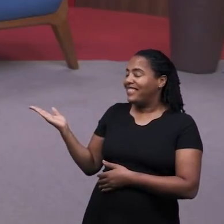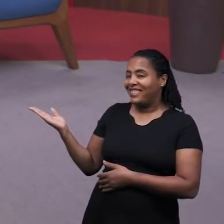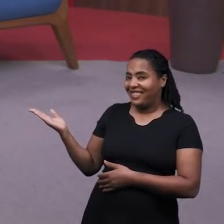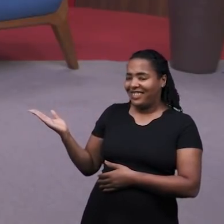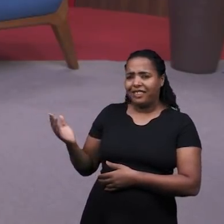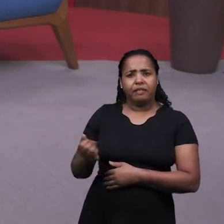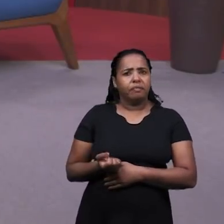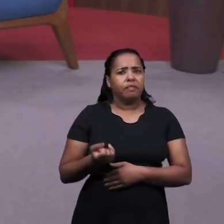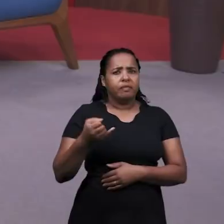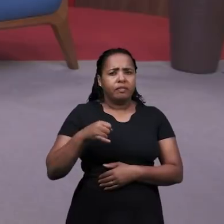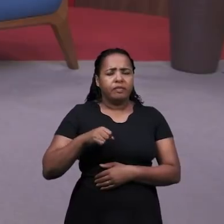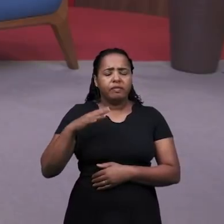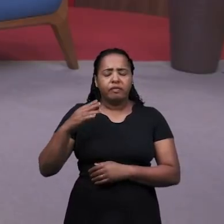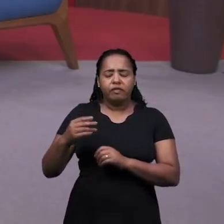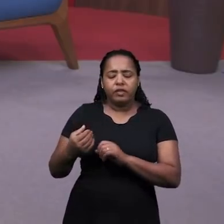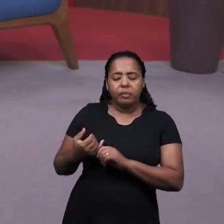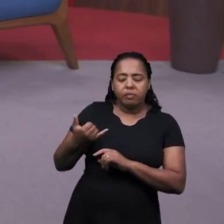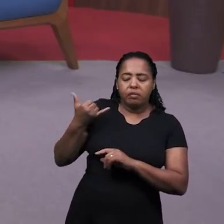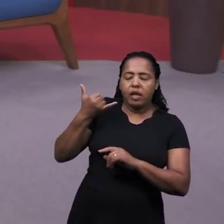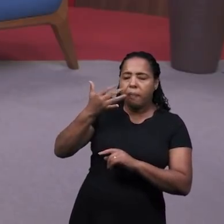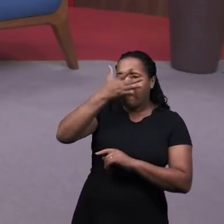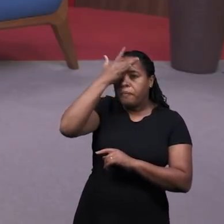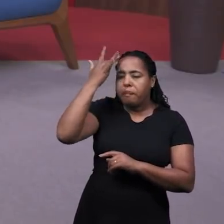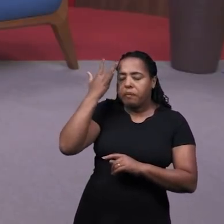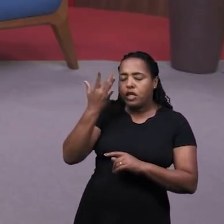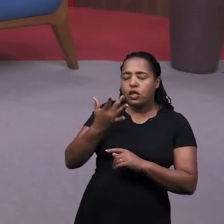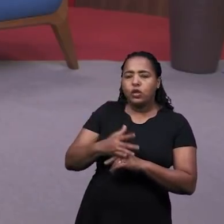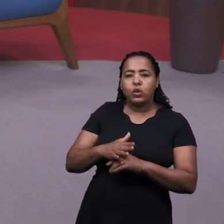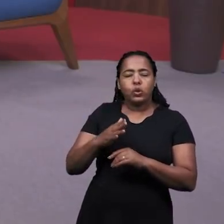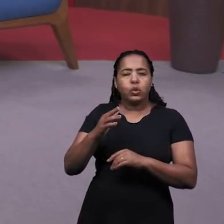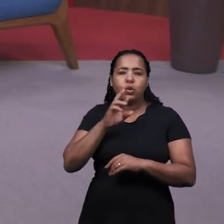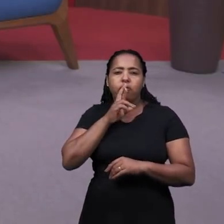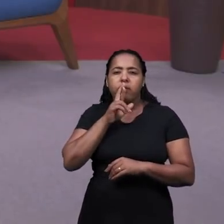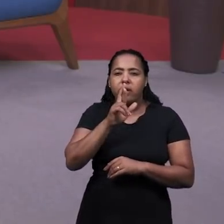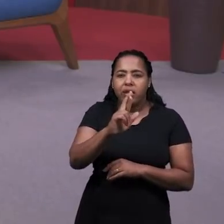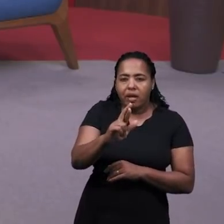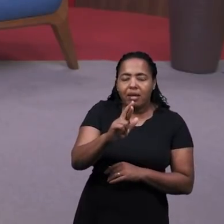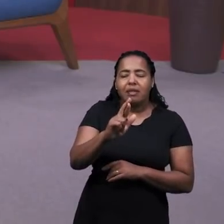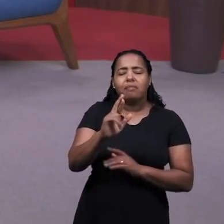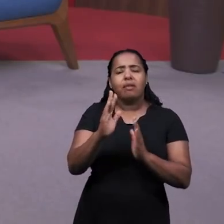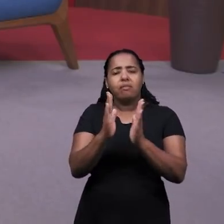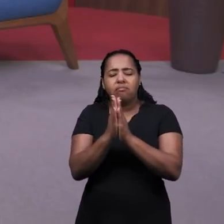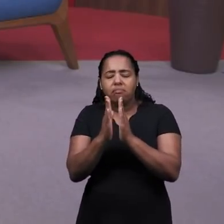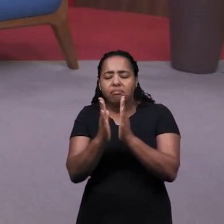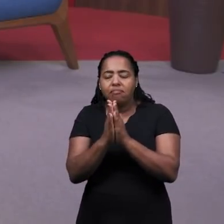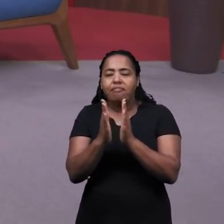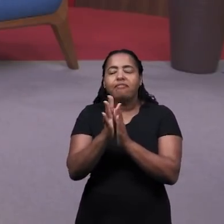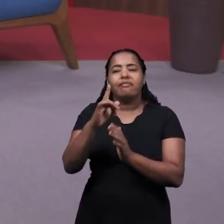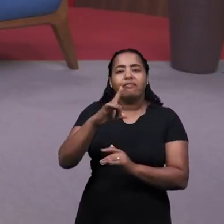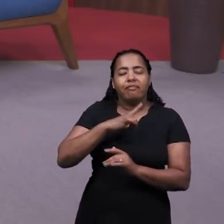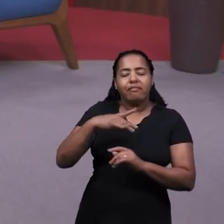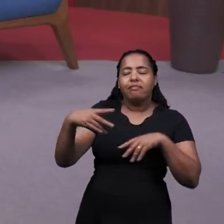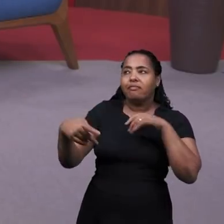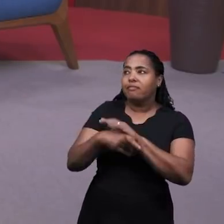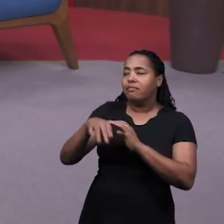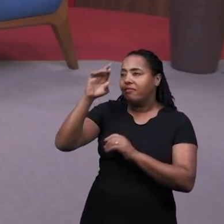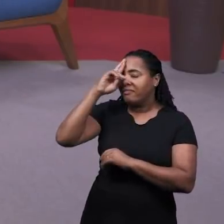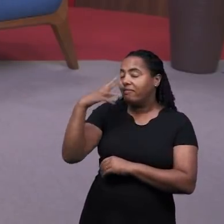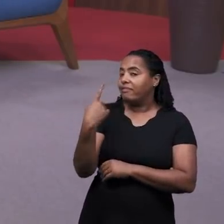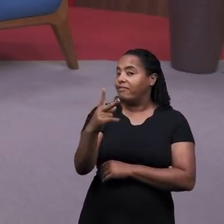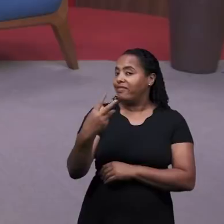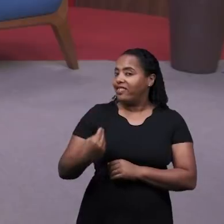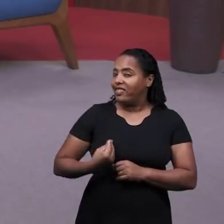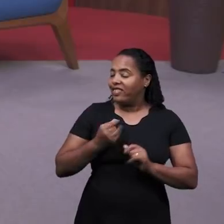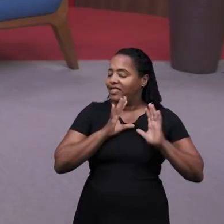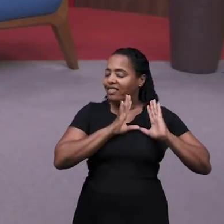3076. Quando você ligar, alguém vai te atender e do outro lado da linha vai te transmitir uma palavra da parte do Senhor, uma palavra para a sua vida que